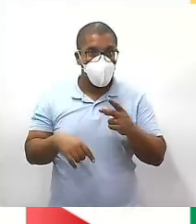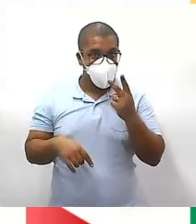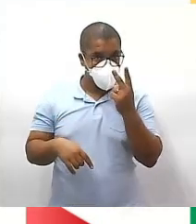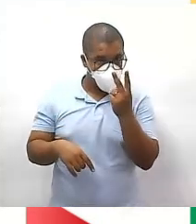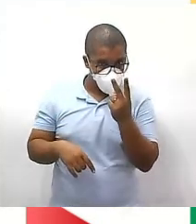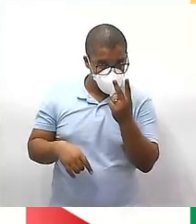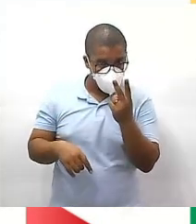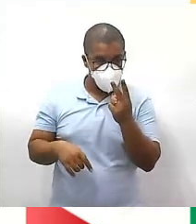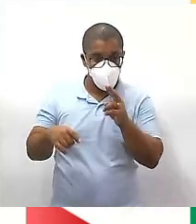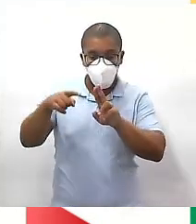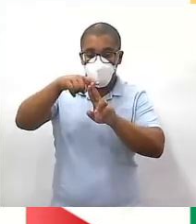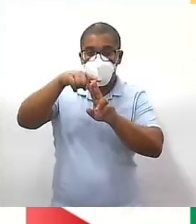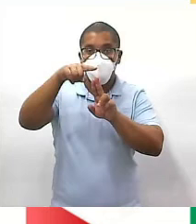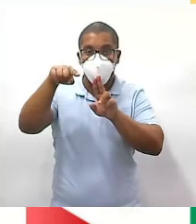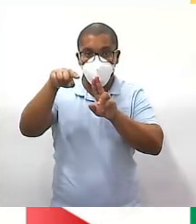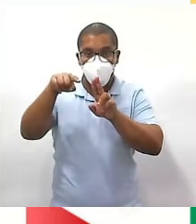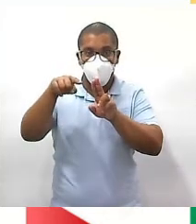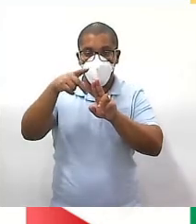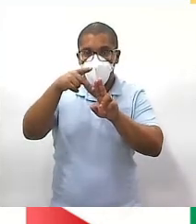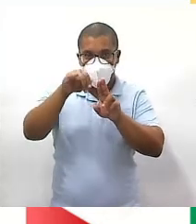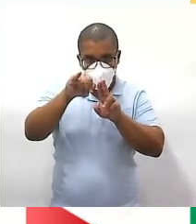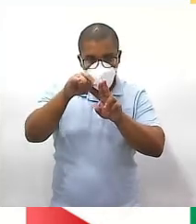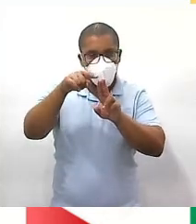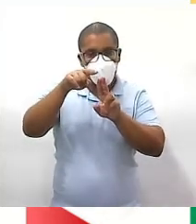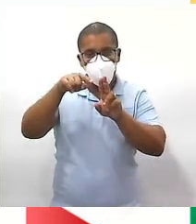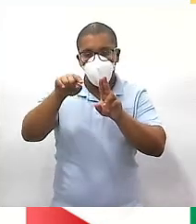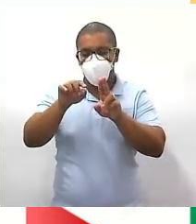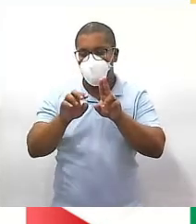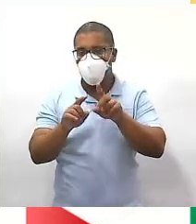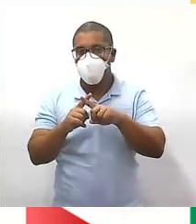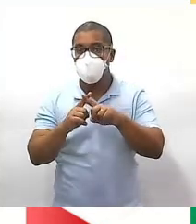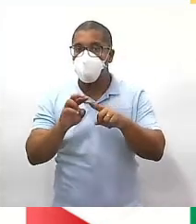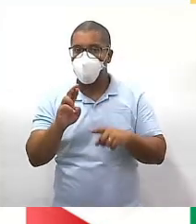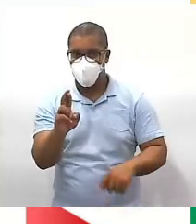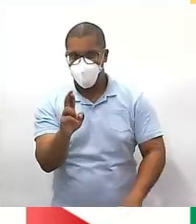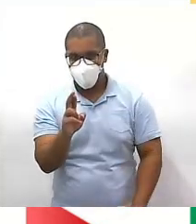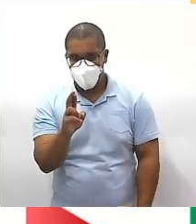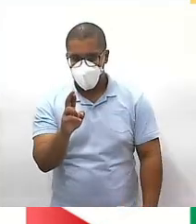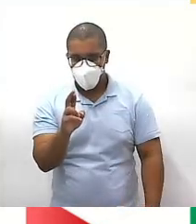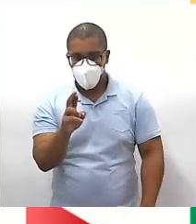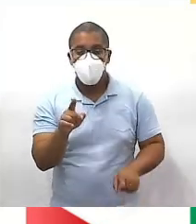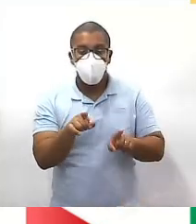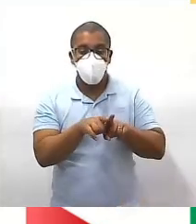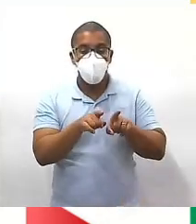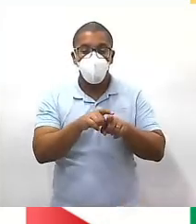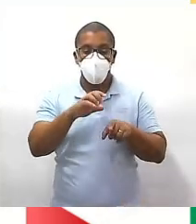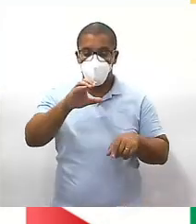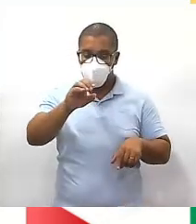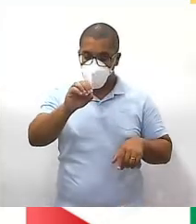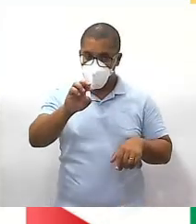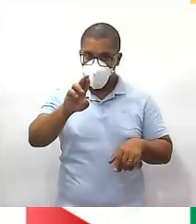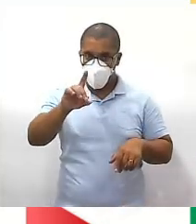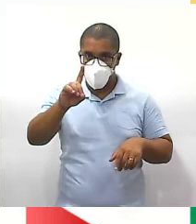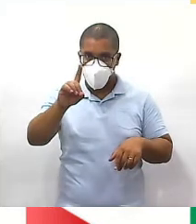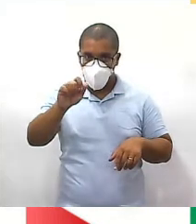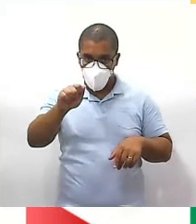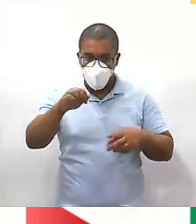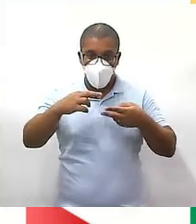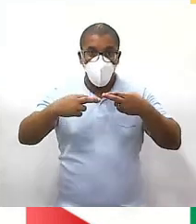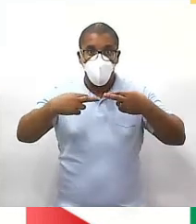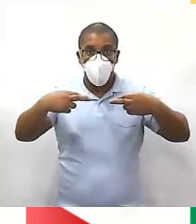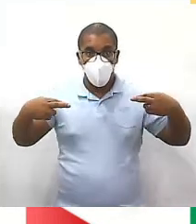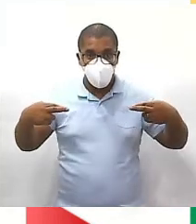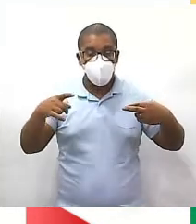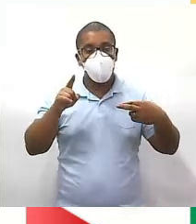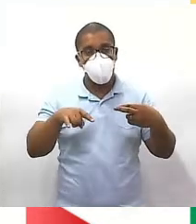esquece, tá? E aí, além disso, eu tenho a corda, o diâmetro e raio para falar especificamente. A corda